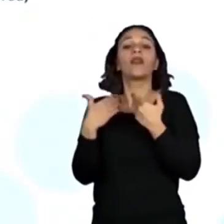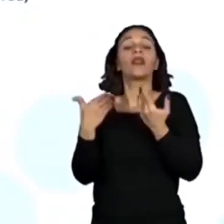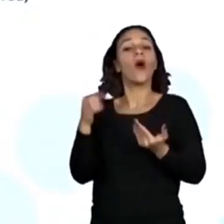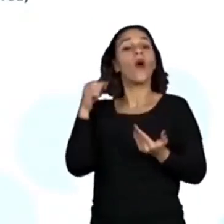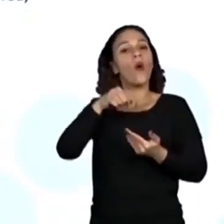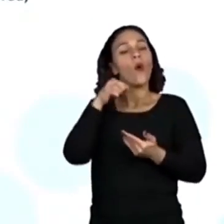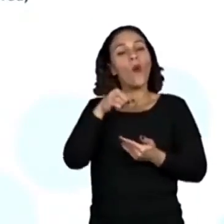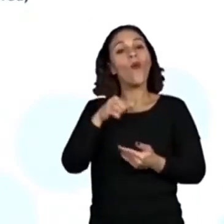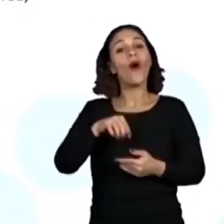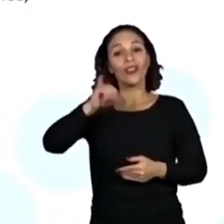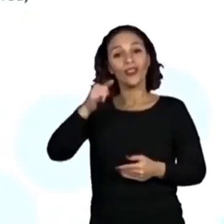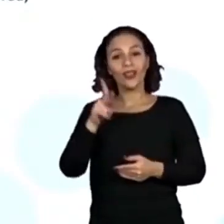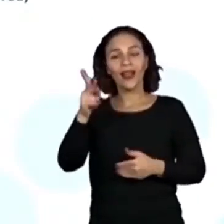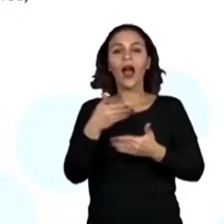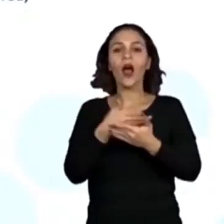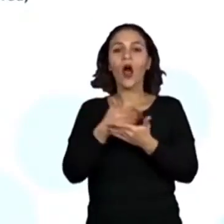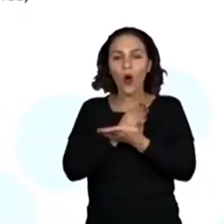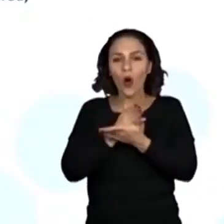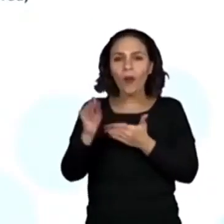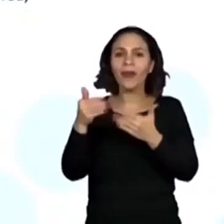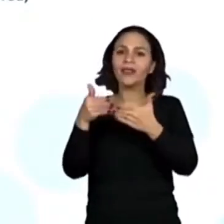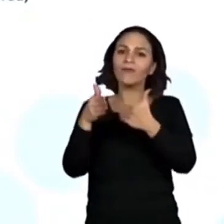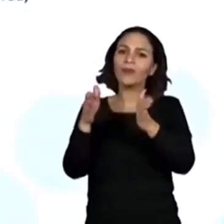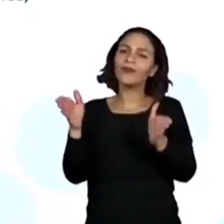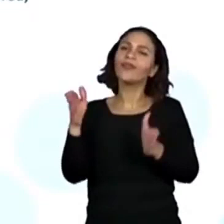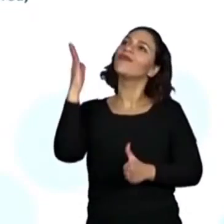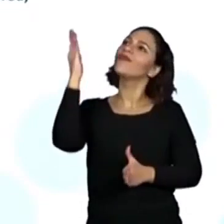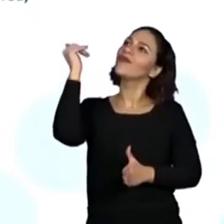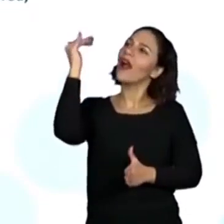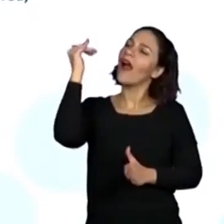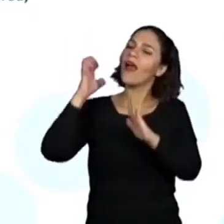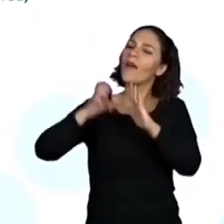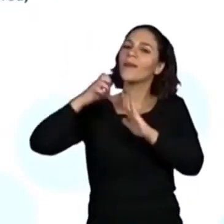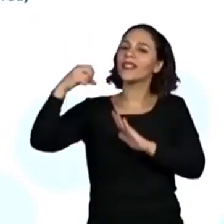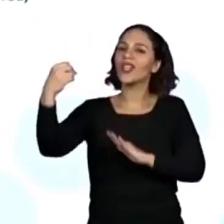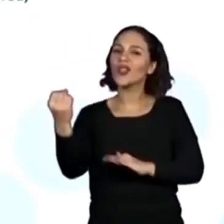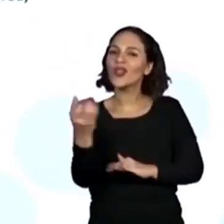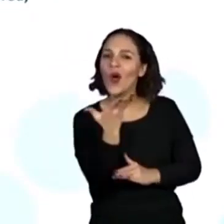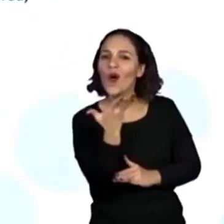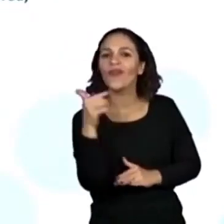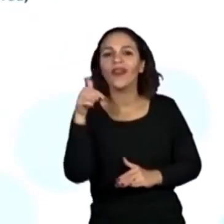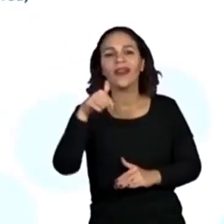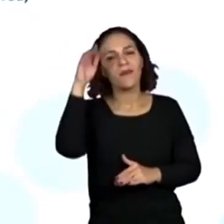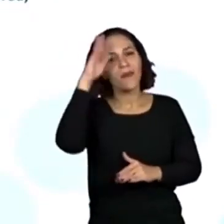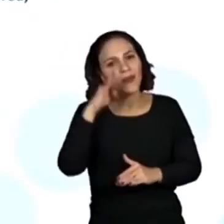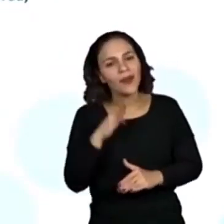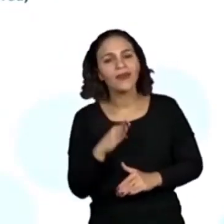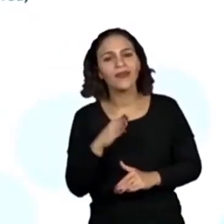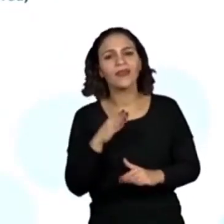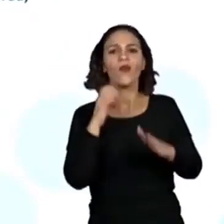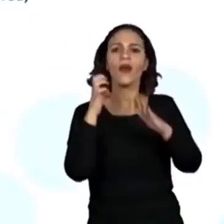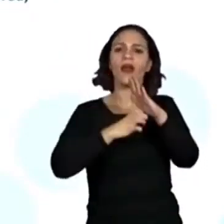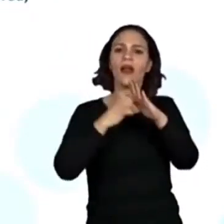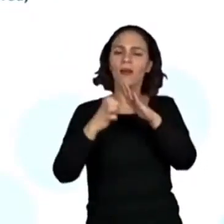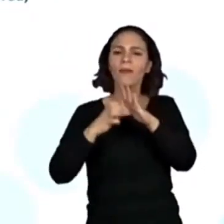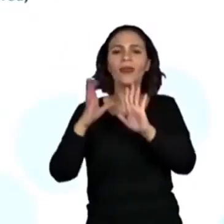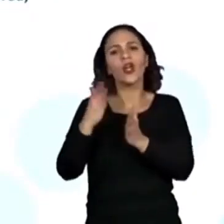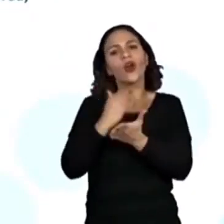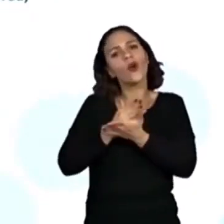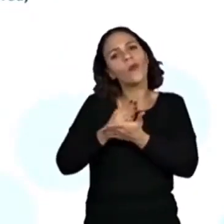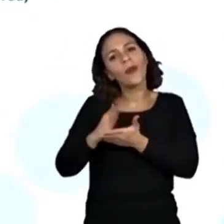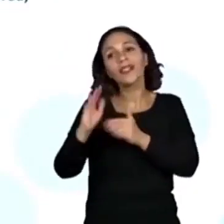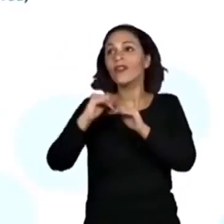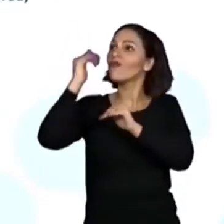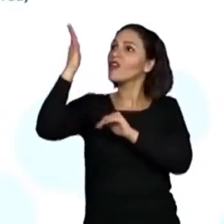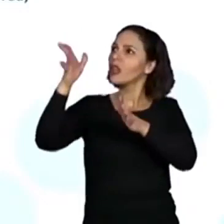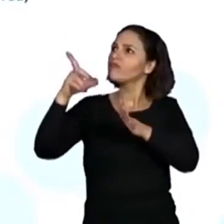as fronteiras para a entrada de novas indústrias, novas empresas que já tinham se estruturado fora do